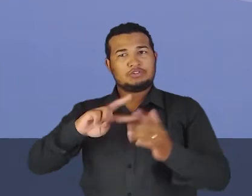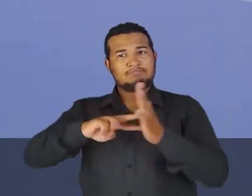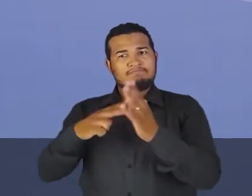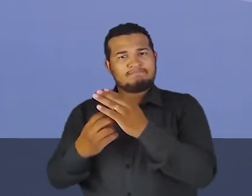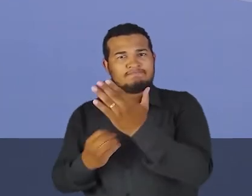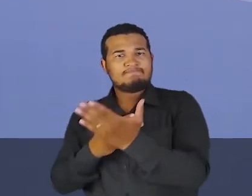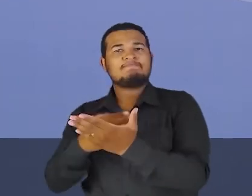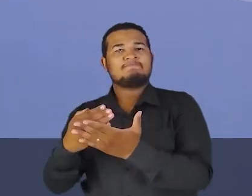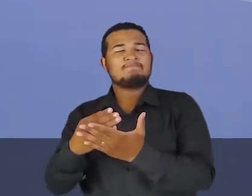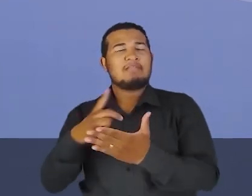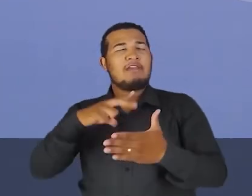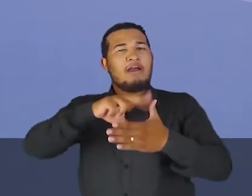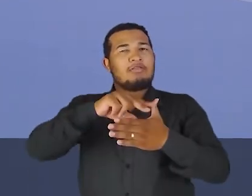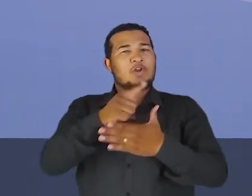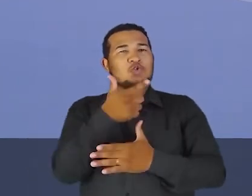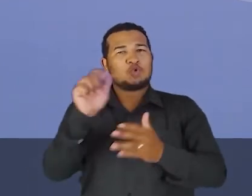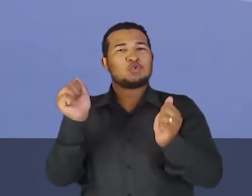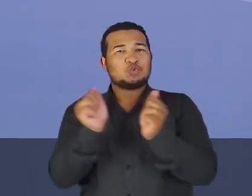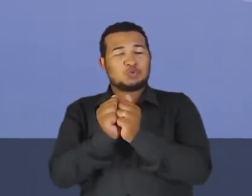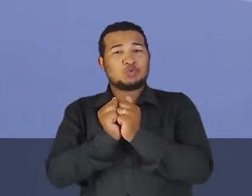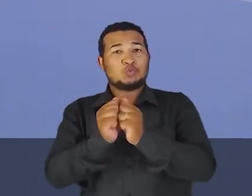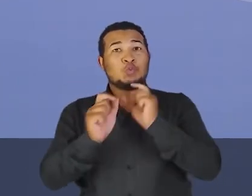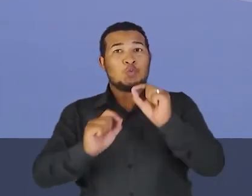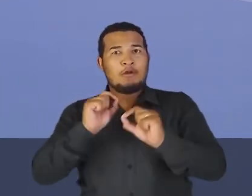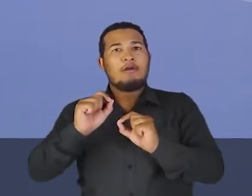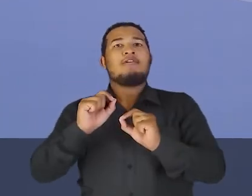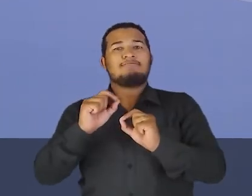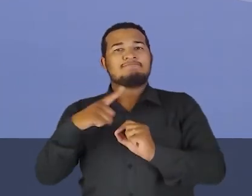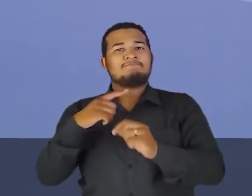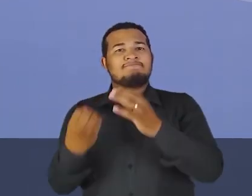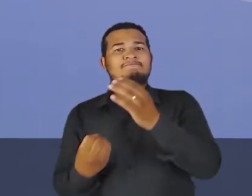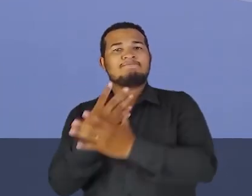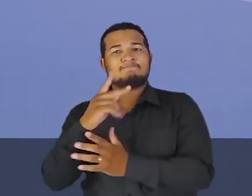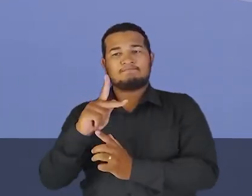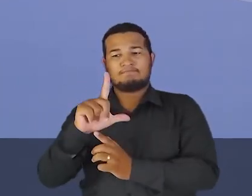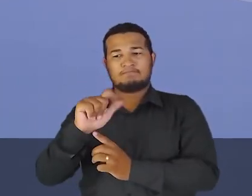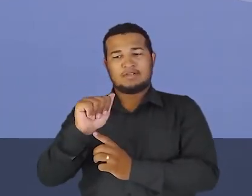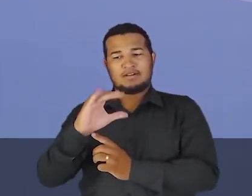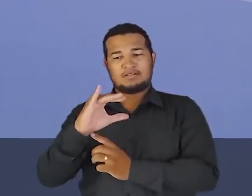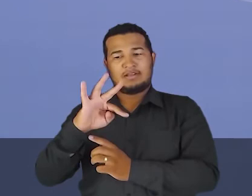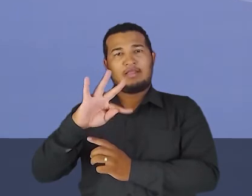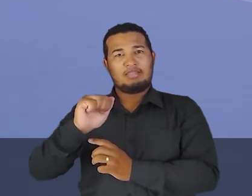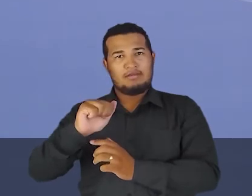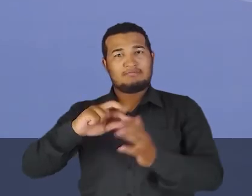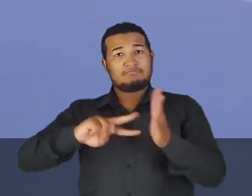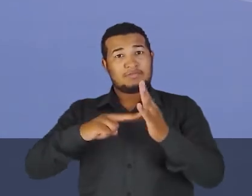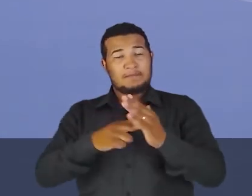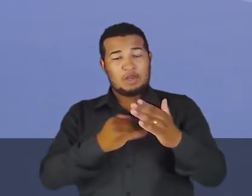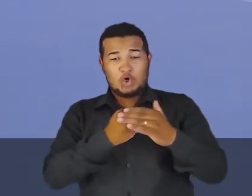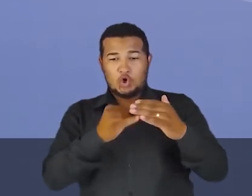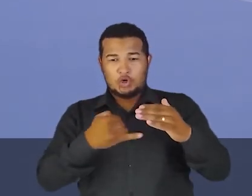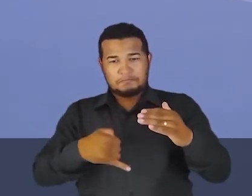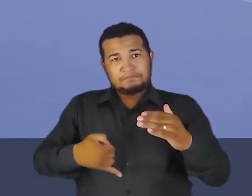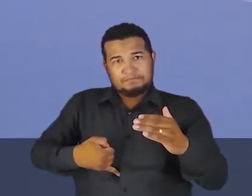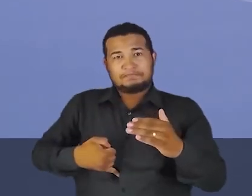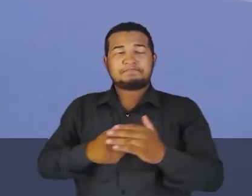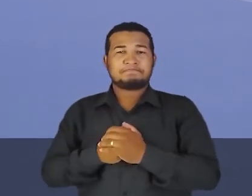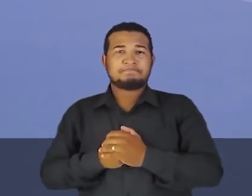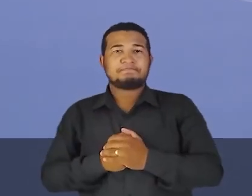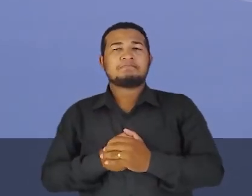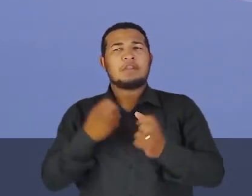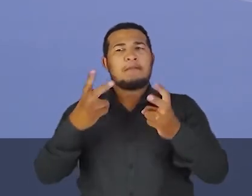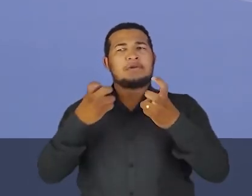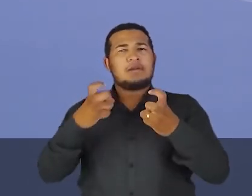com o próximo anexo embrionário que nós vamos falar, vai dar origem à placenta e o cordão umbilical. Ok? Então, perceba essa